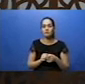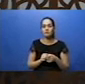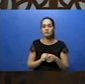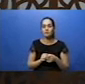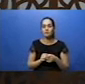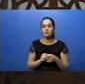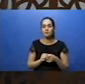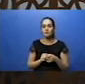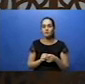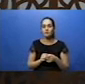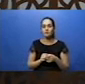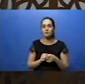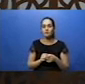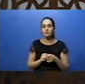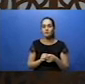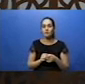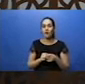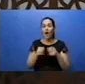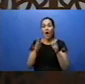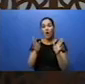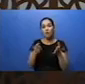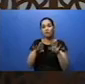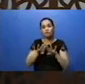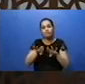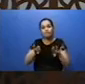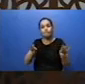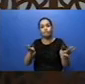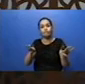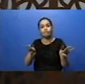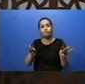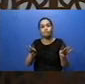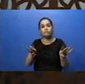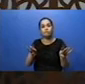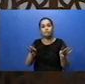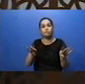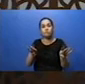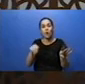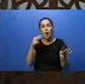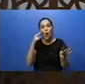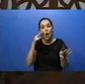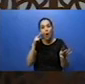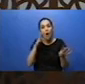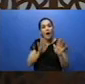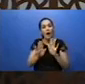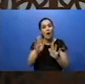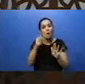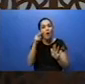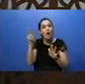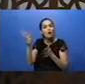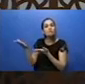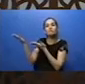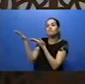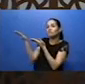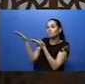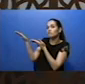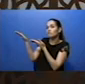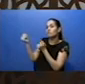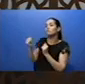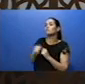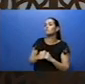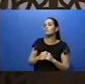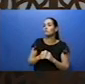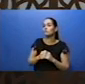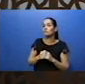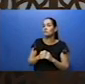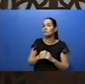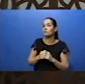100. Separei os dois. Dá uma olhada com calma aí na tela. Vê o que eu fiz,